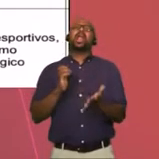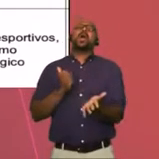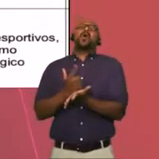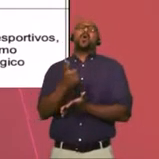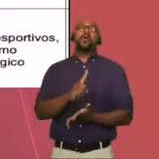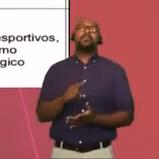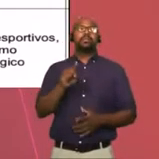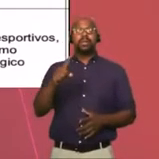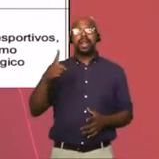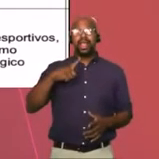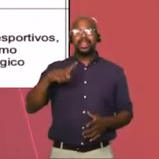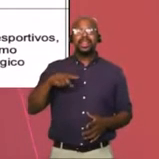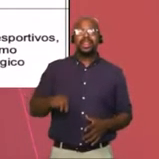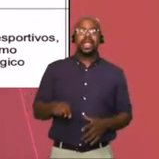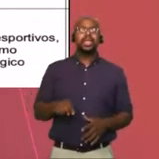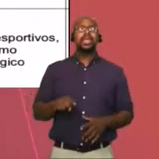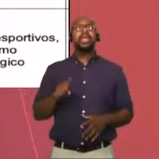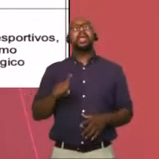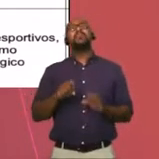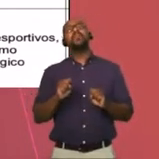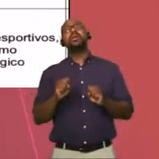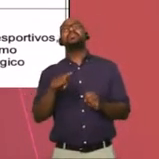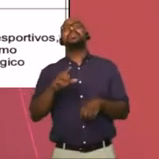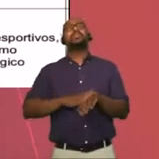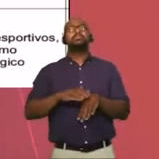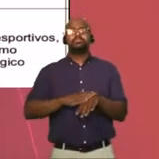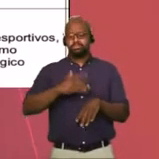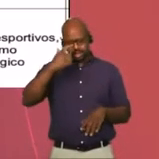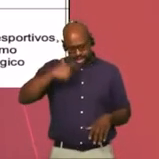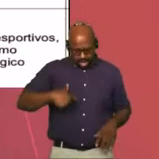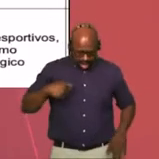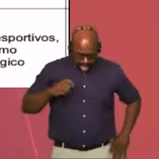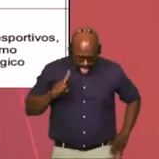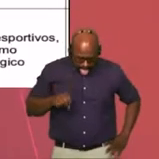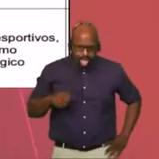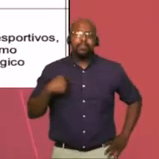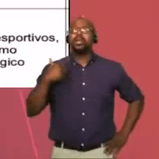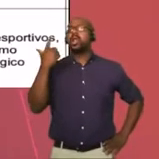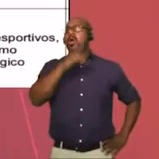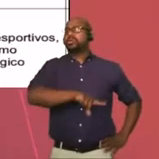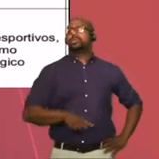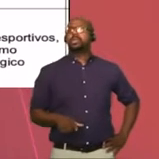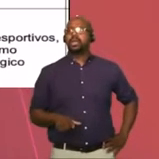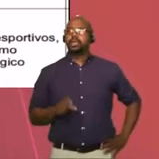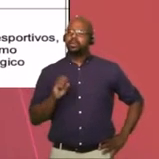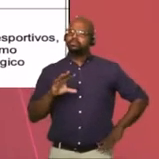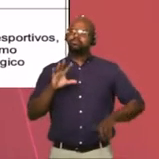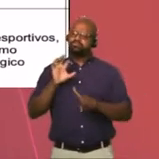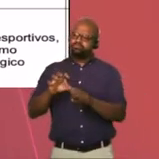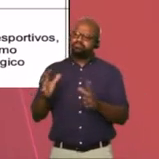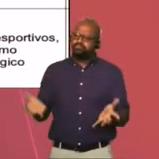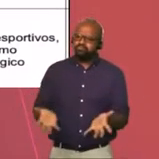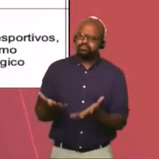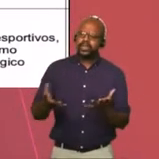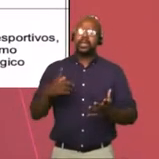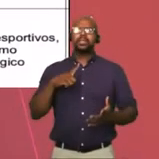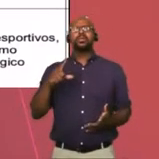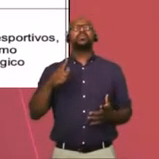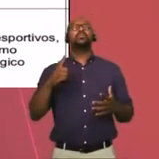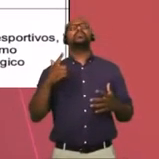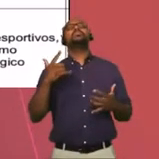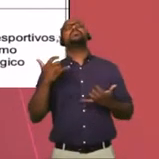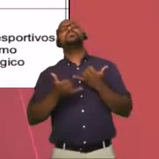pelo que ela tem pode ser dado pelo que ela é pelo que ela consegue vamos incentivar as pessoas Então até um